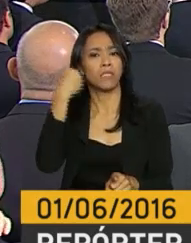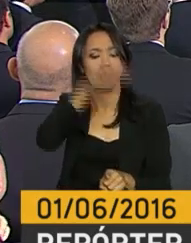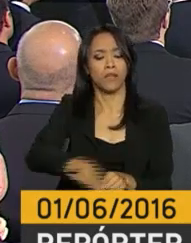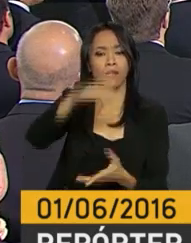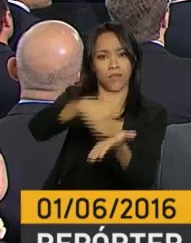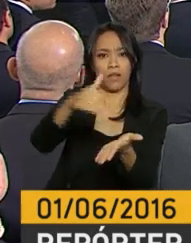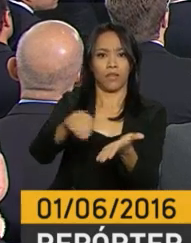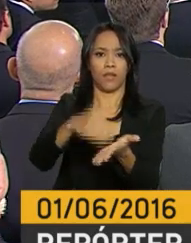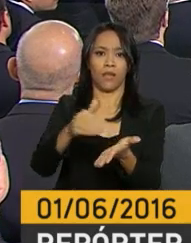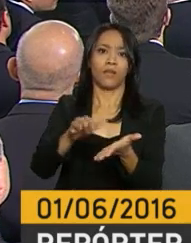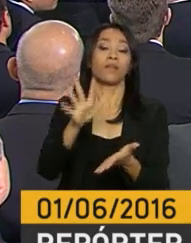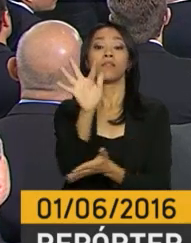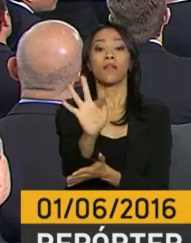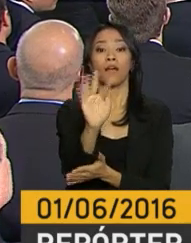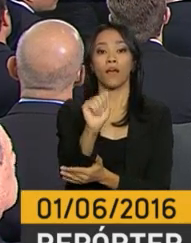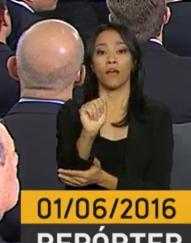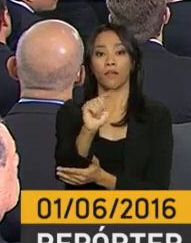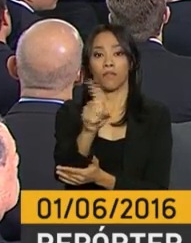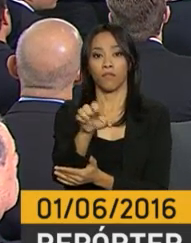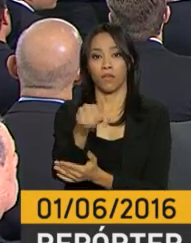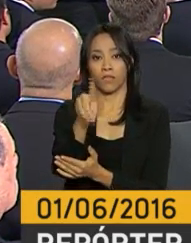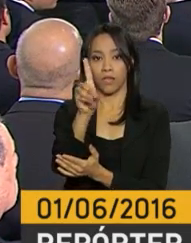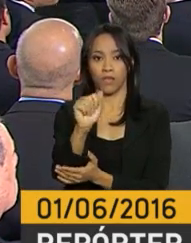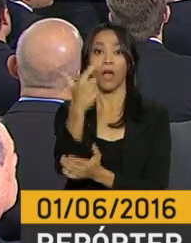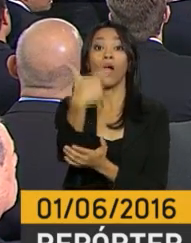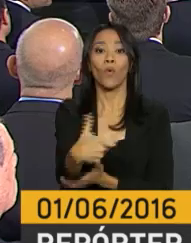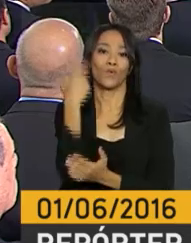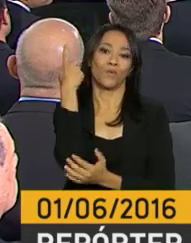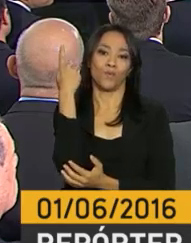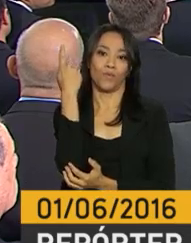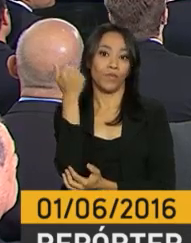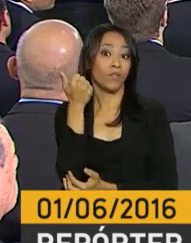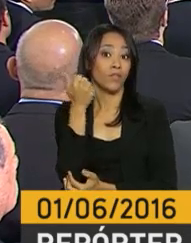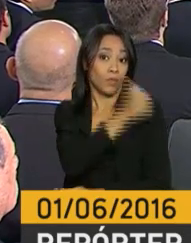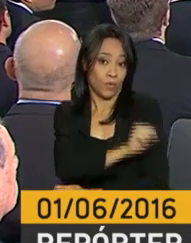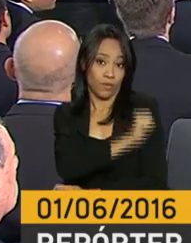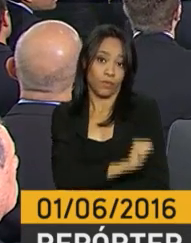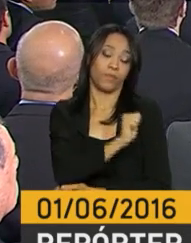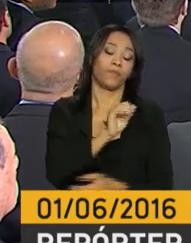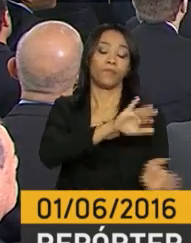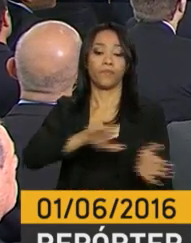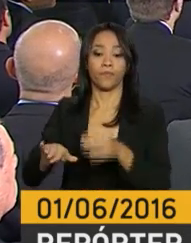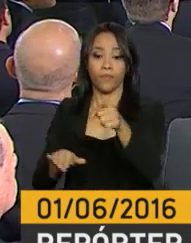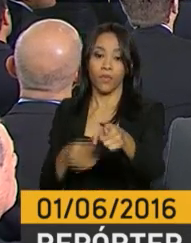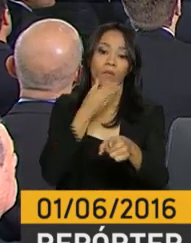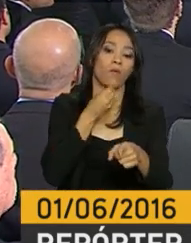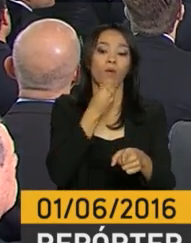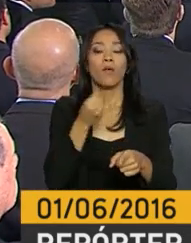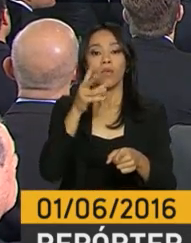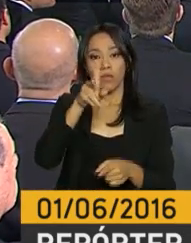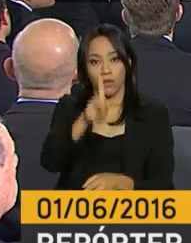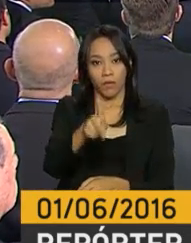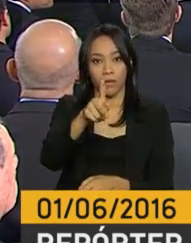Nacional no Rio de Janeiro na Petrobras o economista Pedro parente assume a